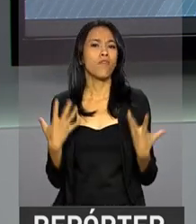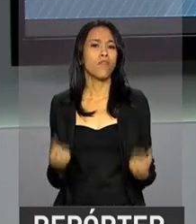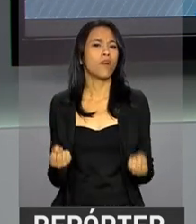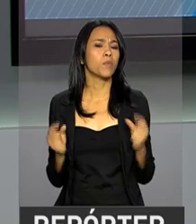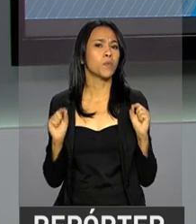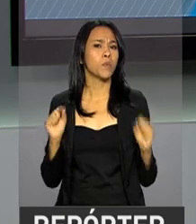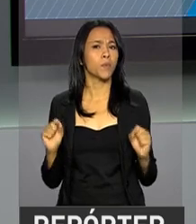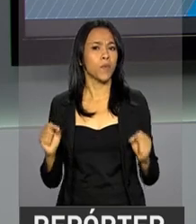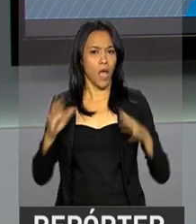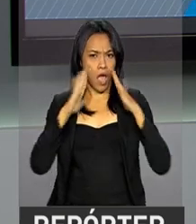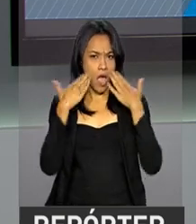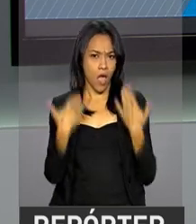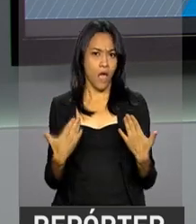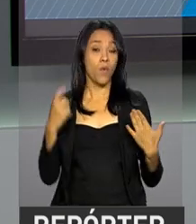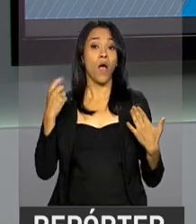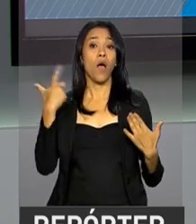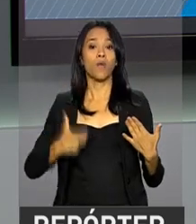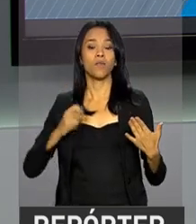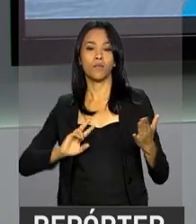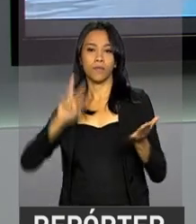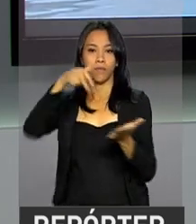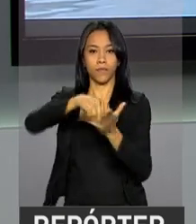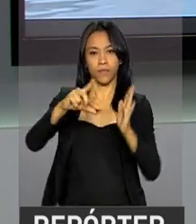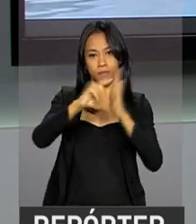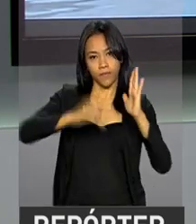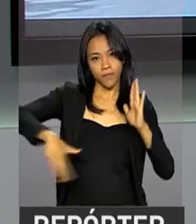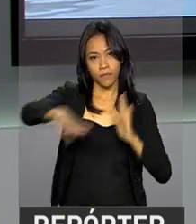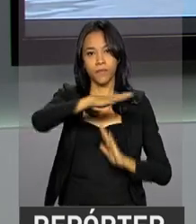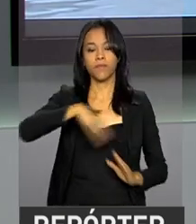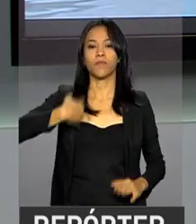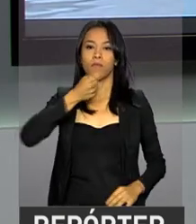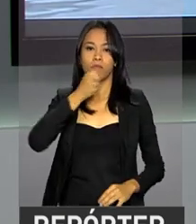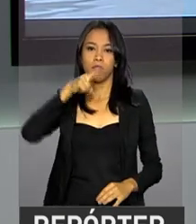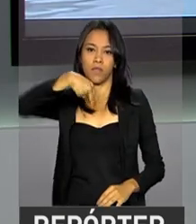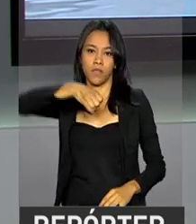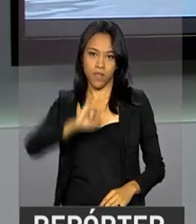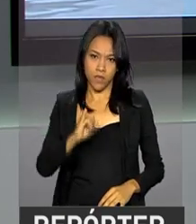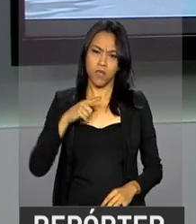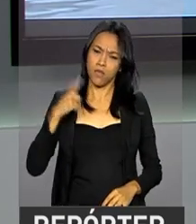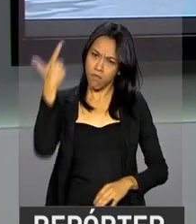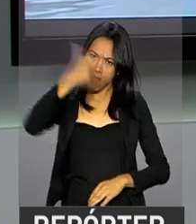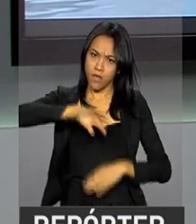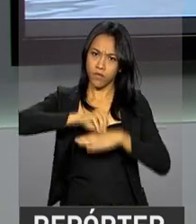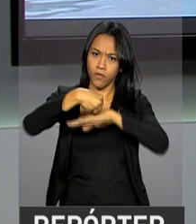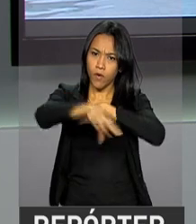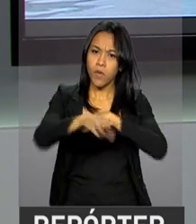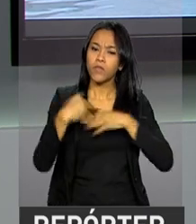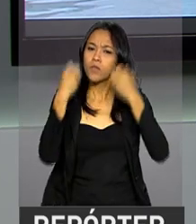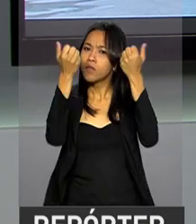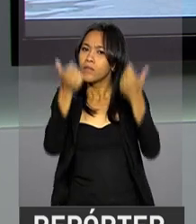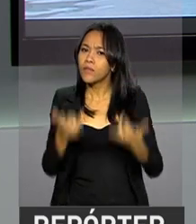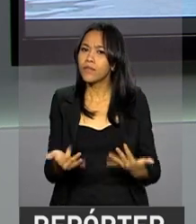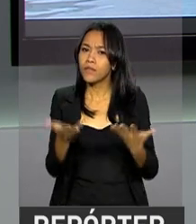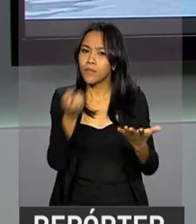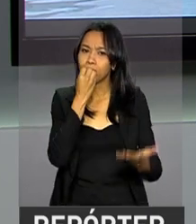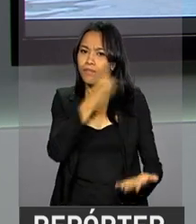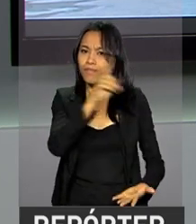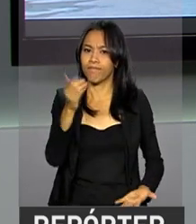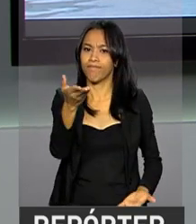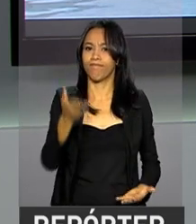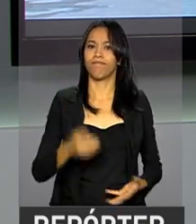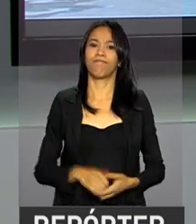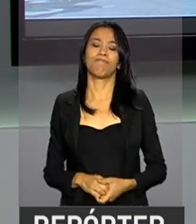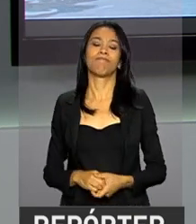esta edição indo direto ao palácio do planalto conversar com o repórter nem pereira que tem informações atualizadas pra gente é bom dia